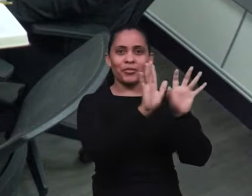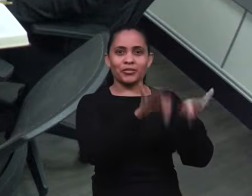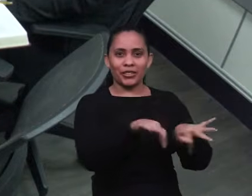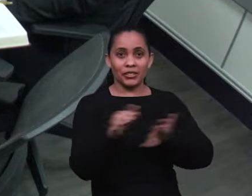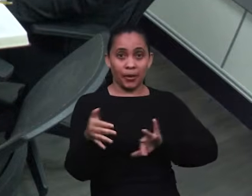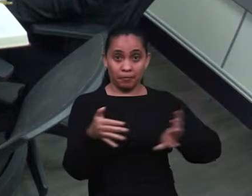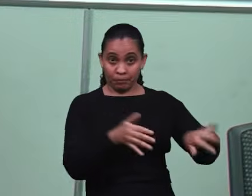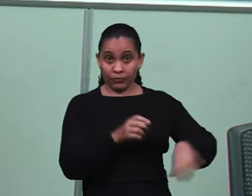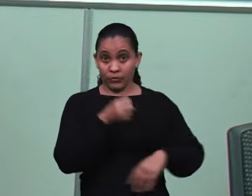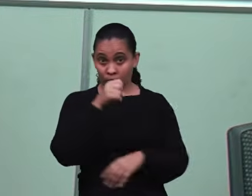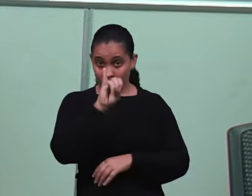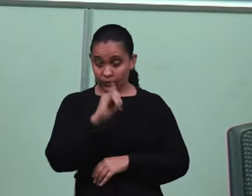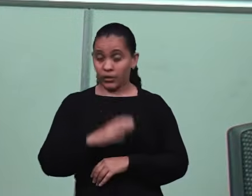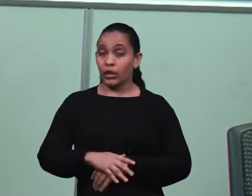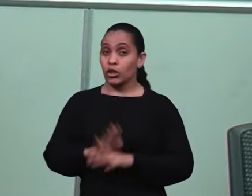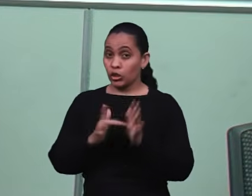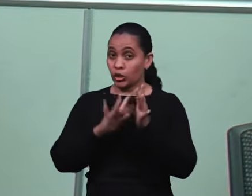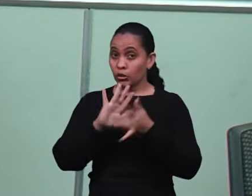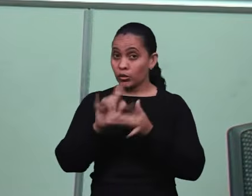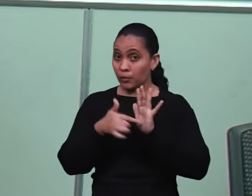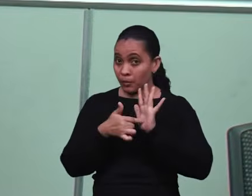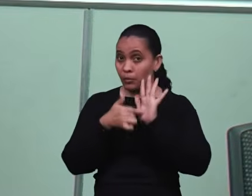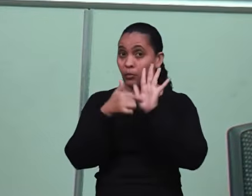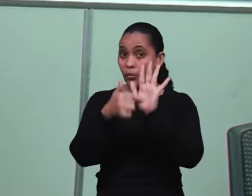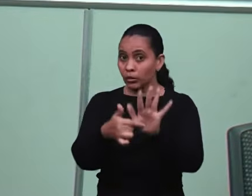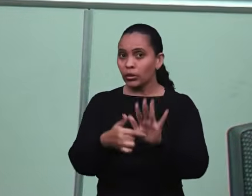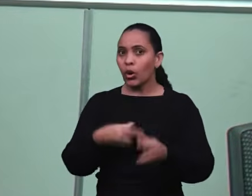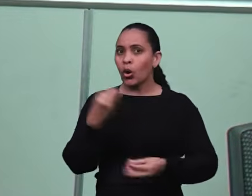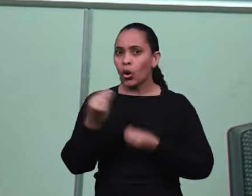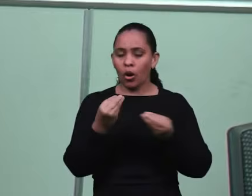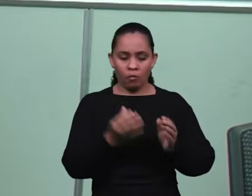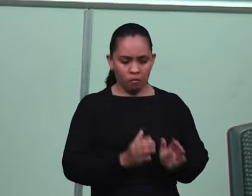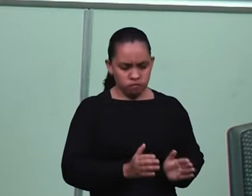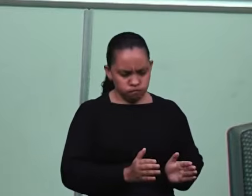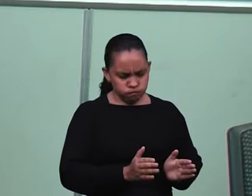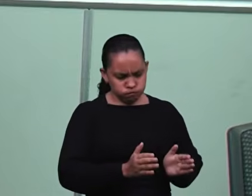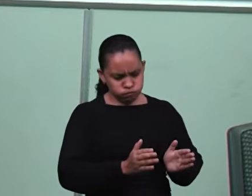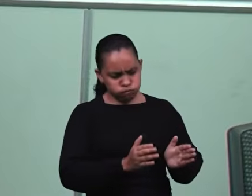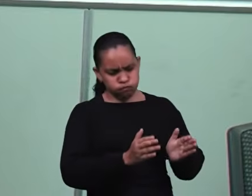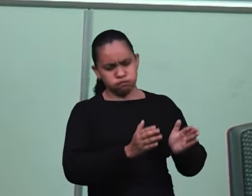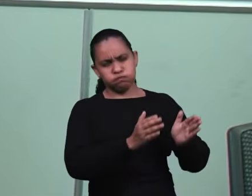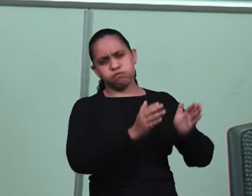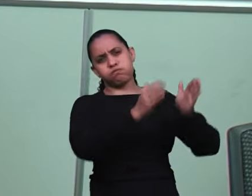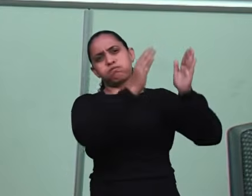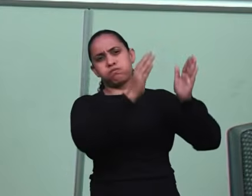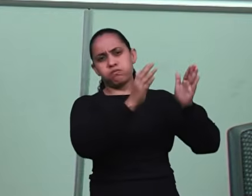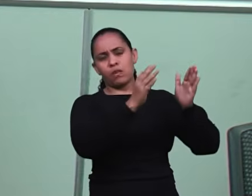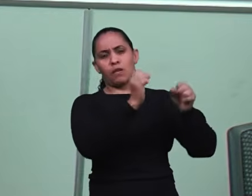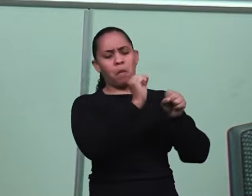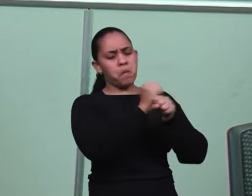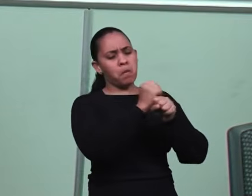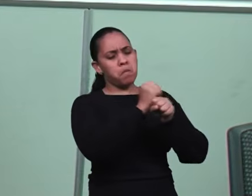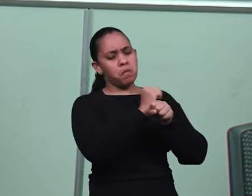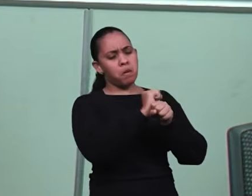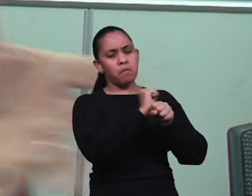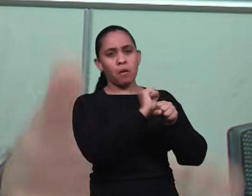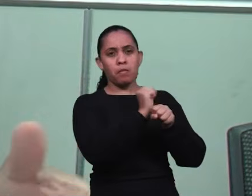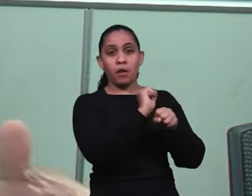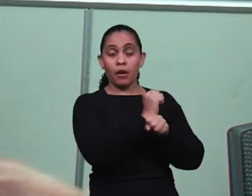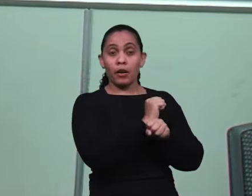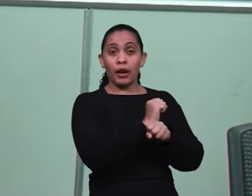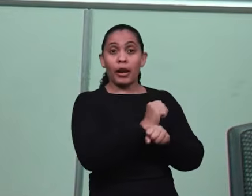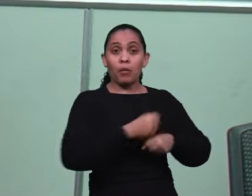Jesus levanta esse exemplo da torre, de como edificar, e muitas vezes as pessoas partem para a ação